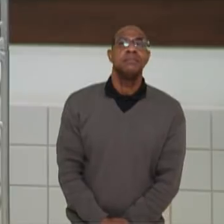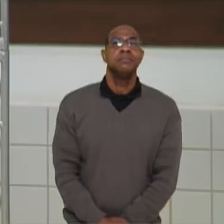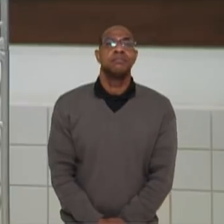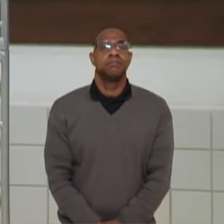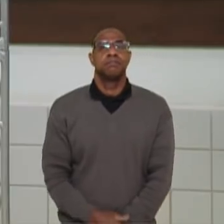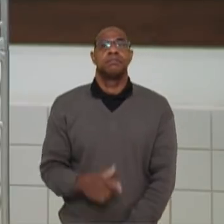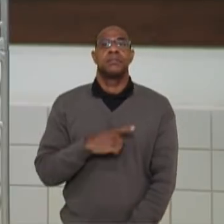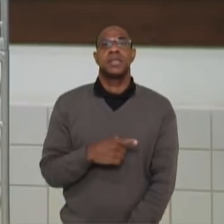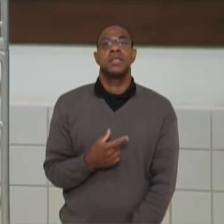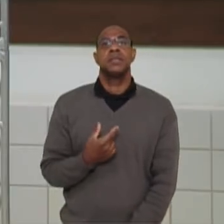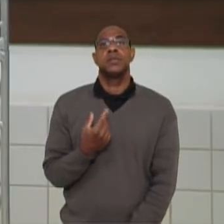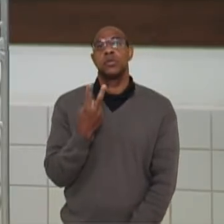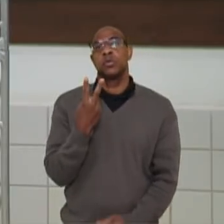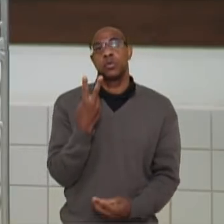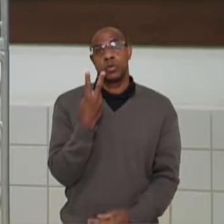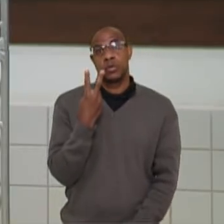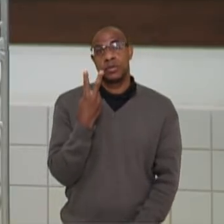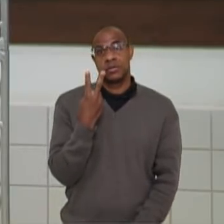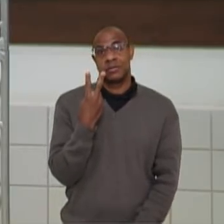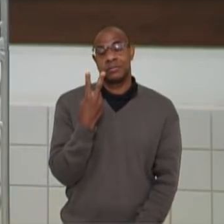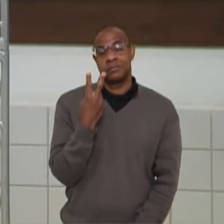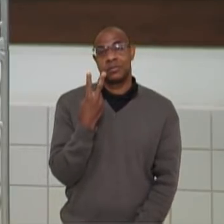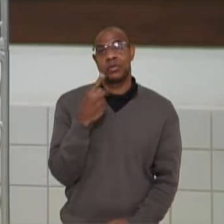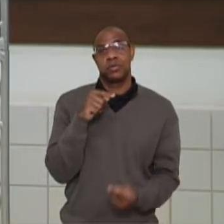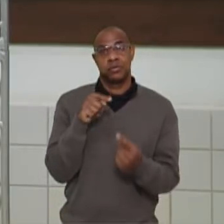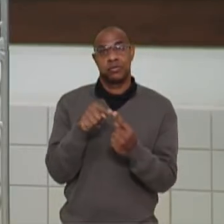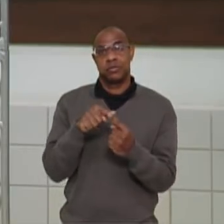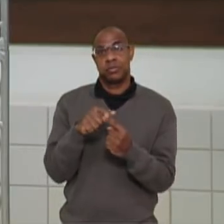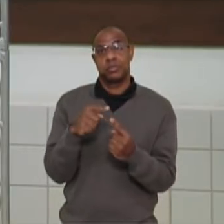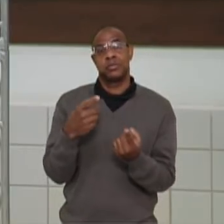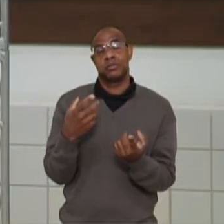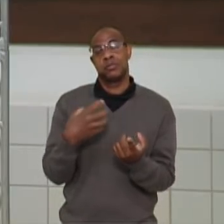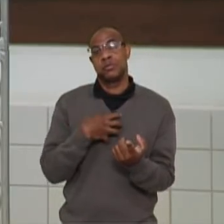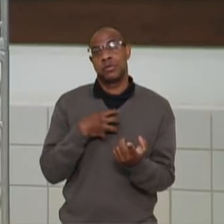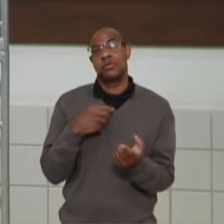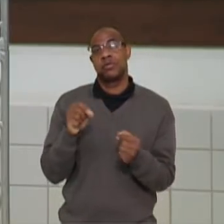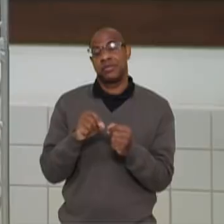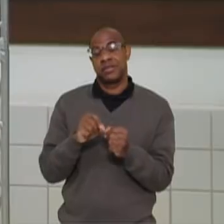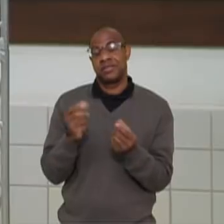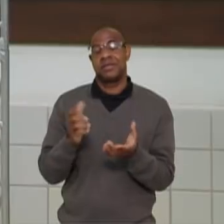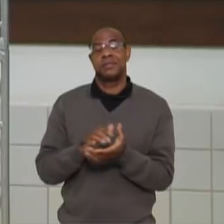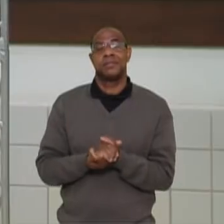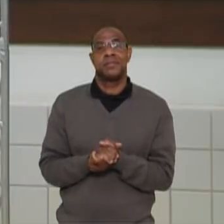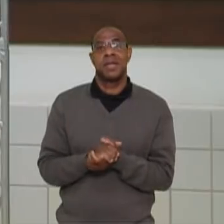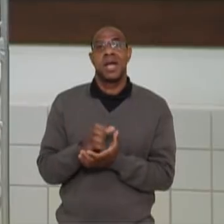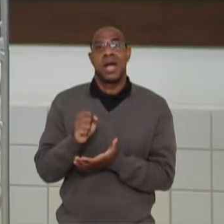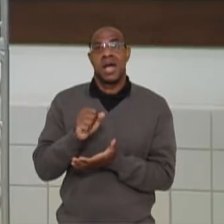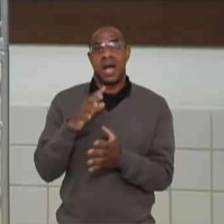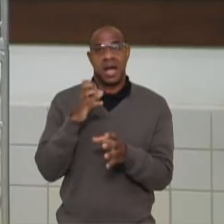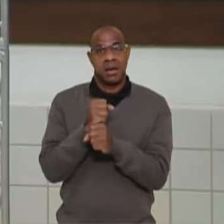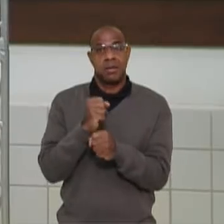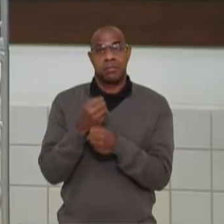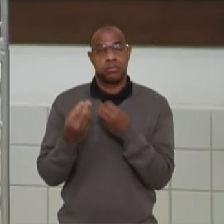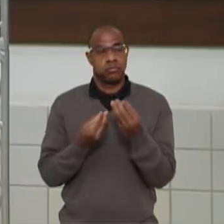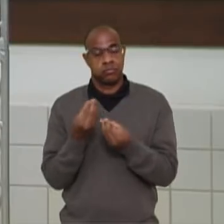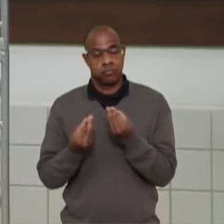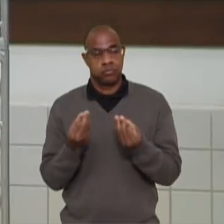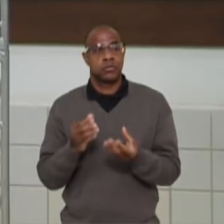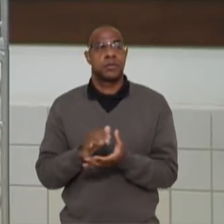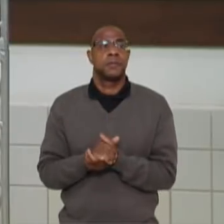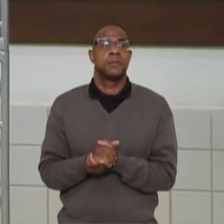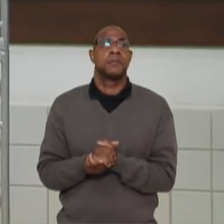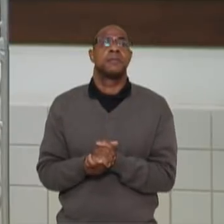fazer, tá? Uma maneira é pensando só na calda, porque a calda independe da massa, certo? E a outra pensando na calda e a massa, daí eu tenho que